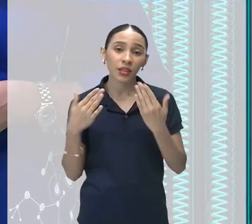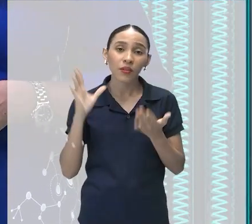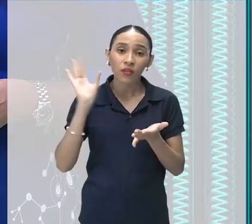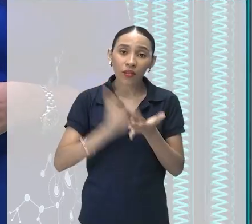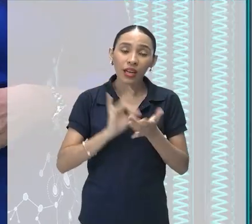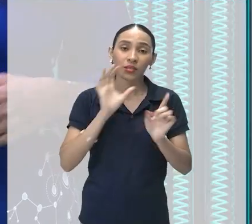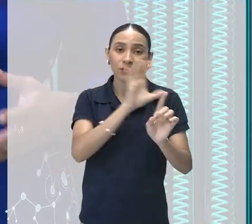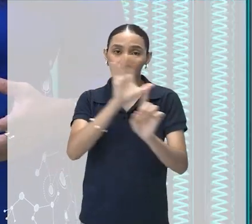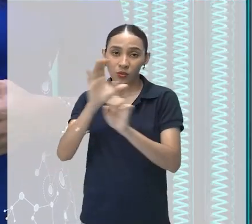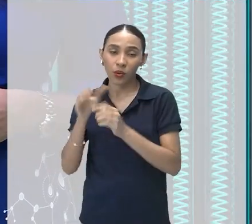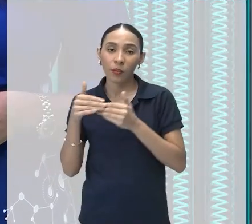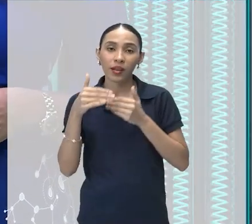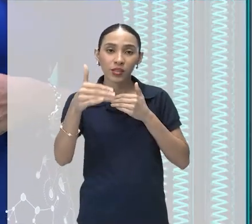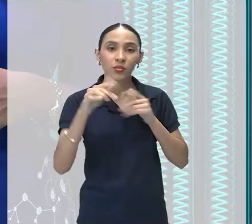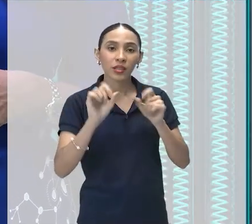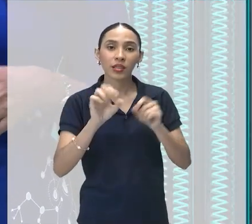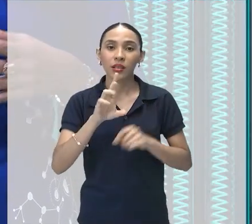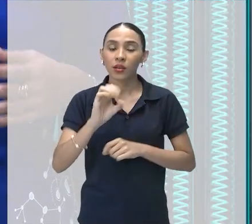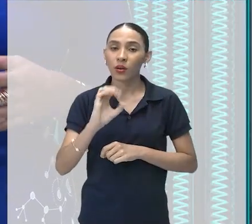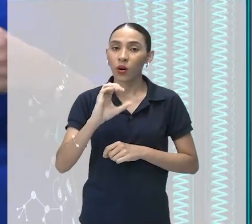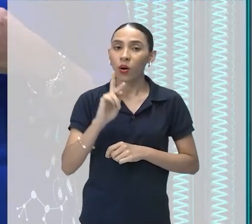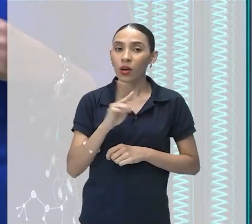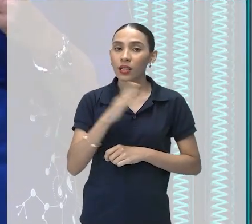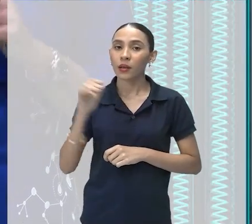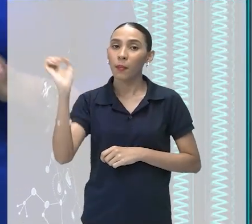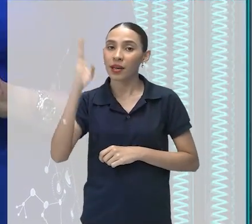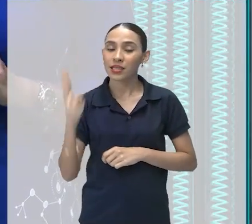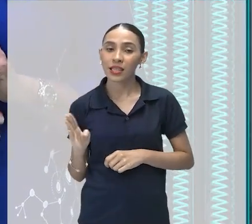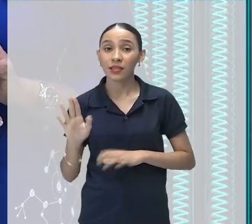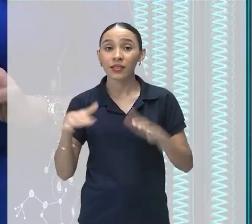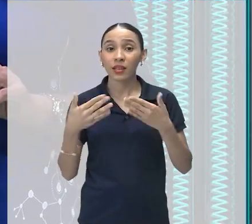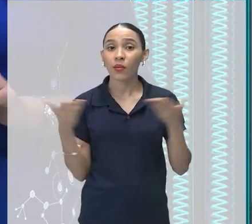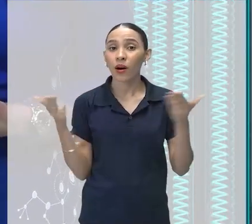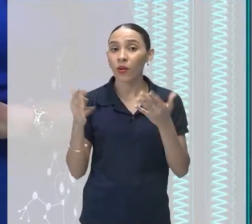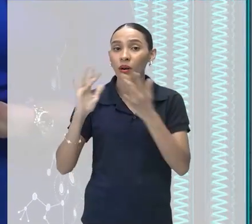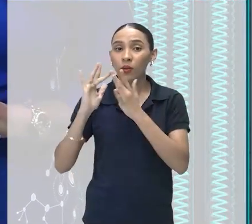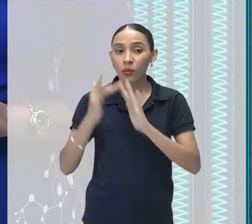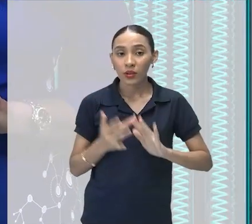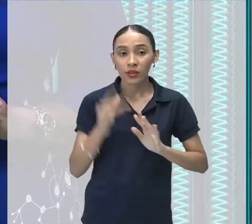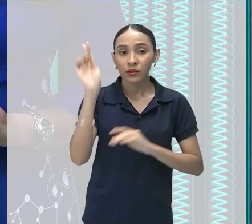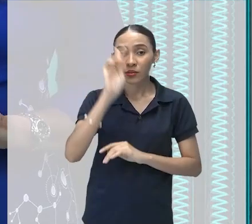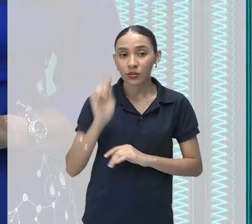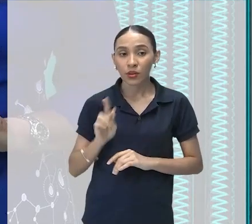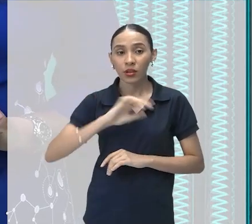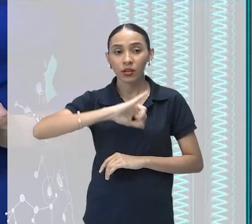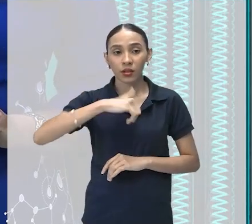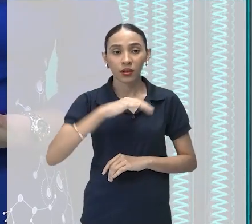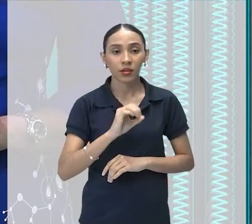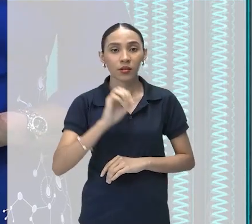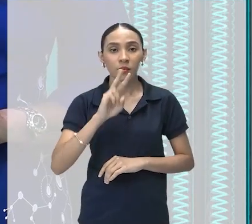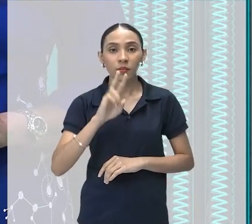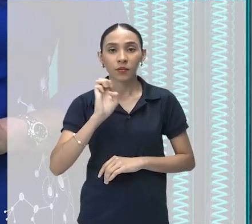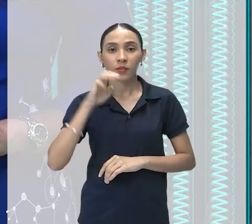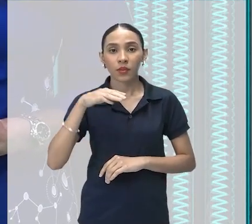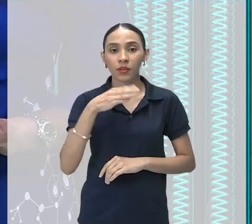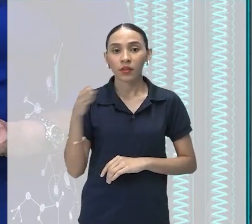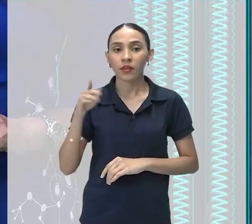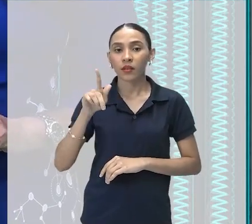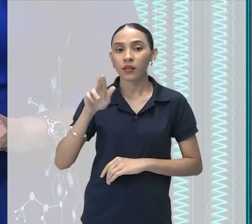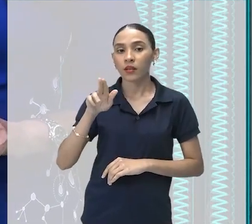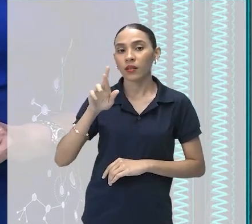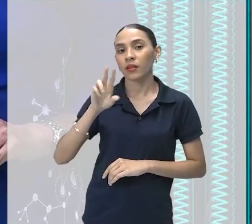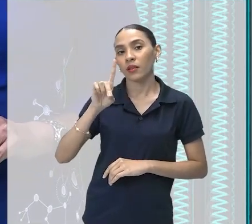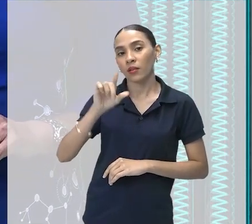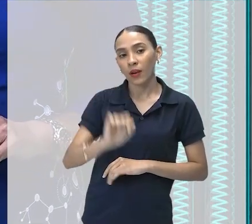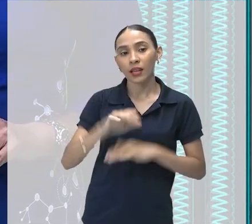surgiu, a partir daí, o rock brasileiro. Então, vamos falar agora sobre o contexto histórico da Jovem Guarda. A partir da